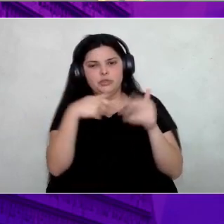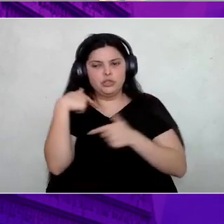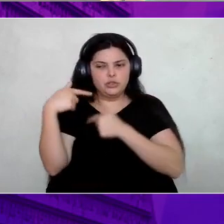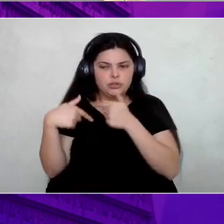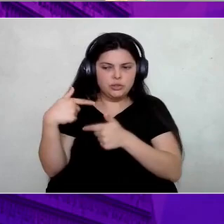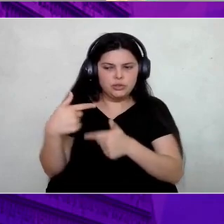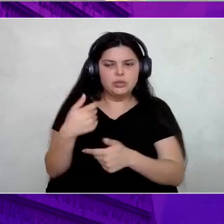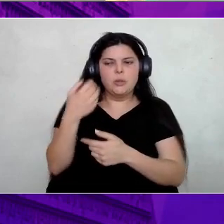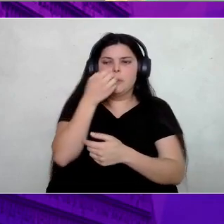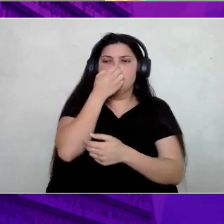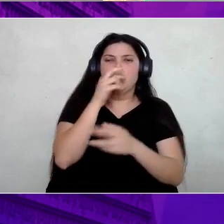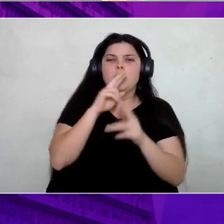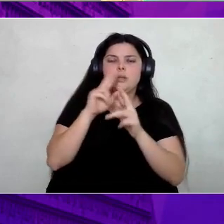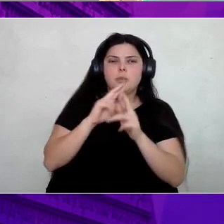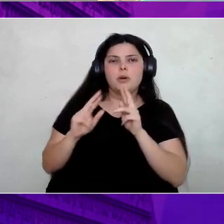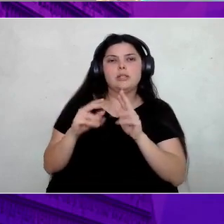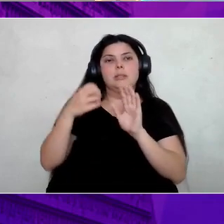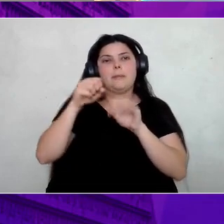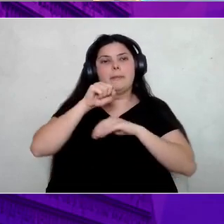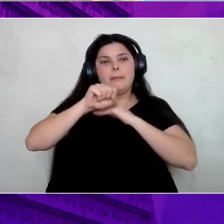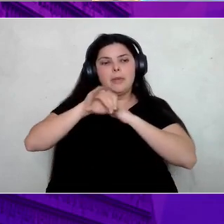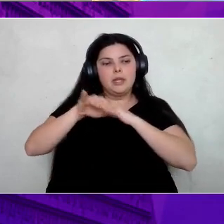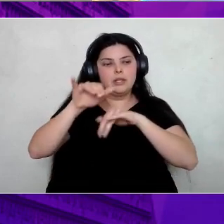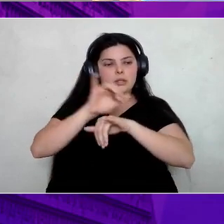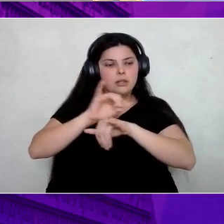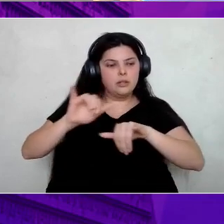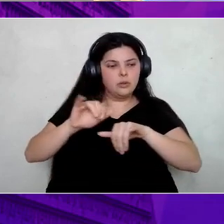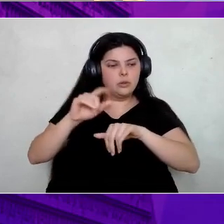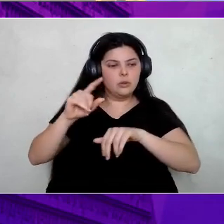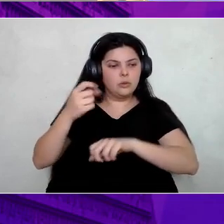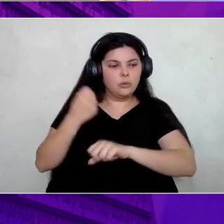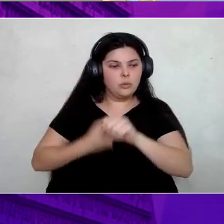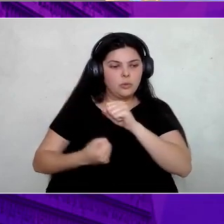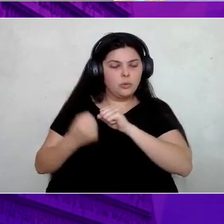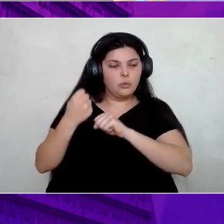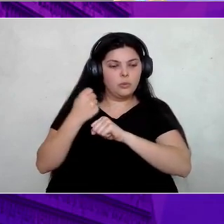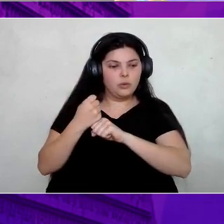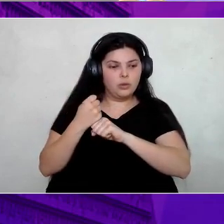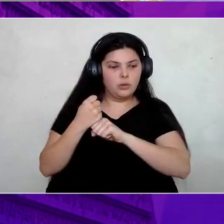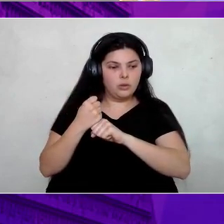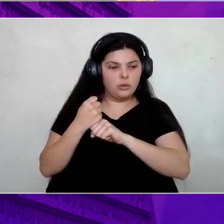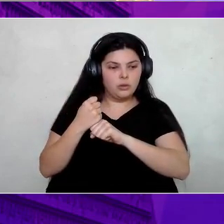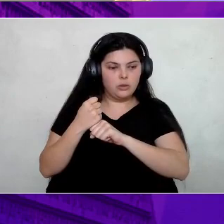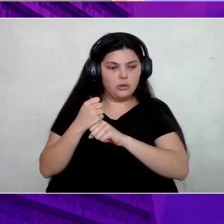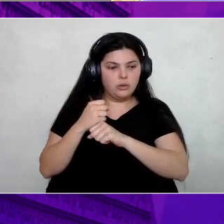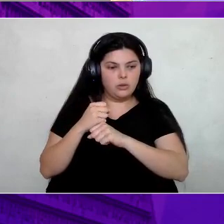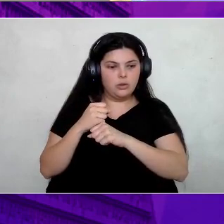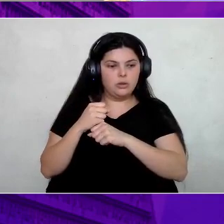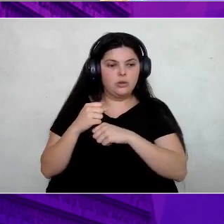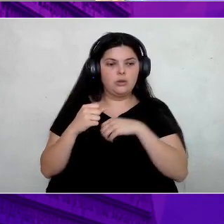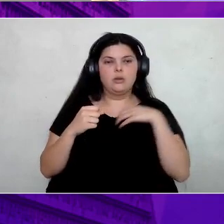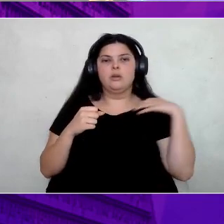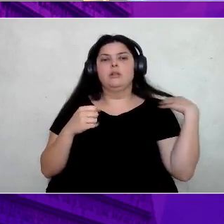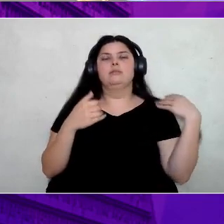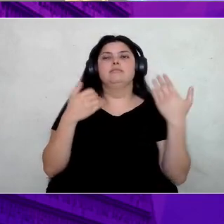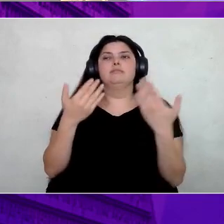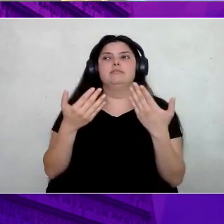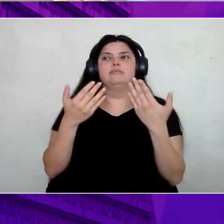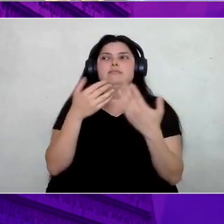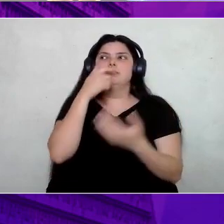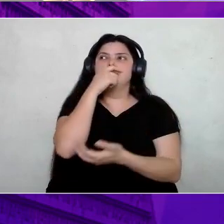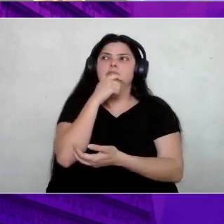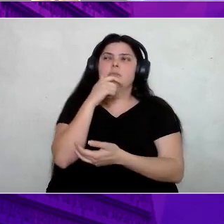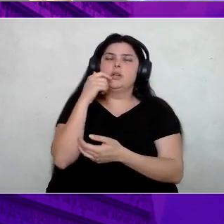mídia, aproximadamente um ano atrás, aí, no final do ano passado, e o Sem Parar já tinha um histórico